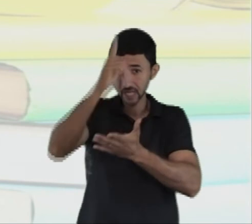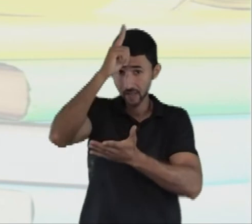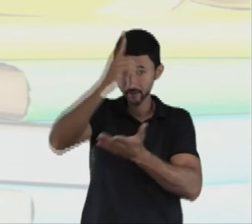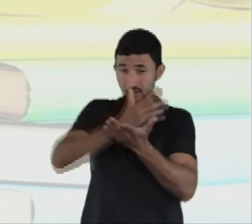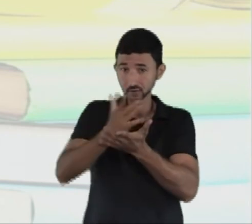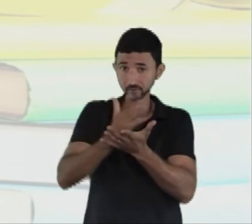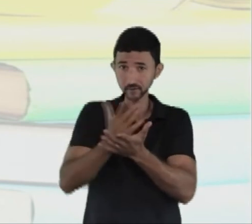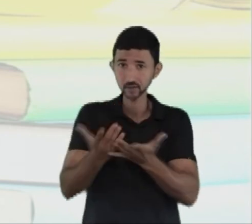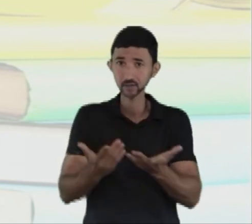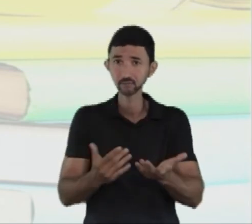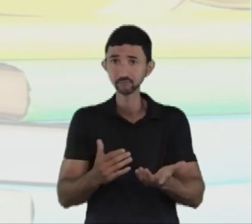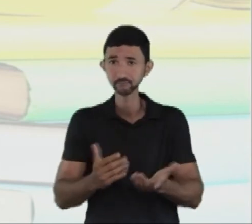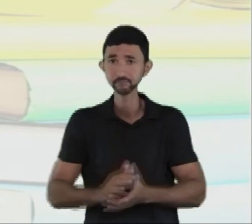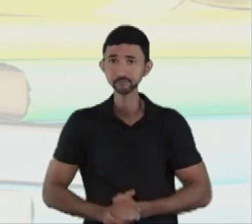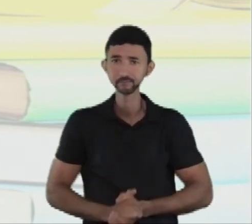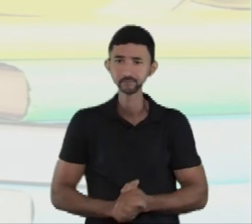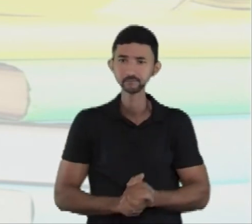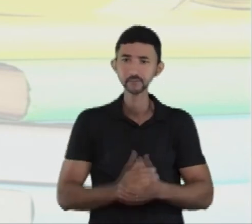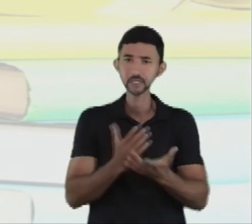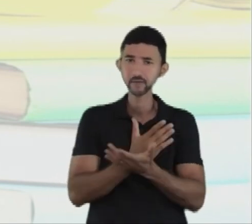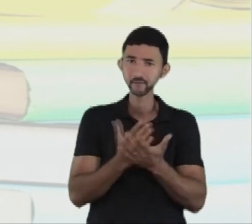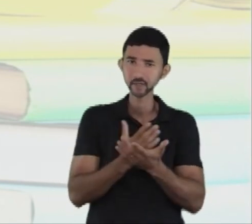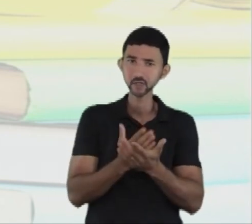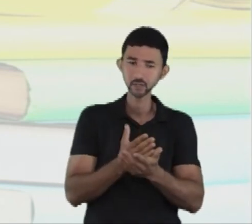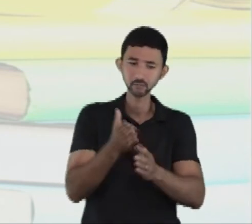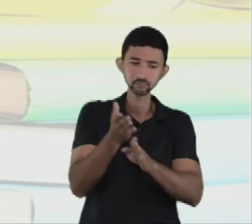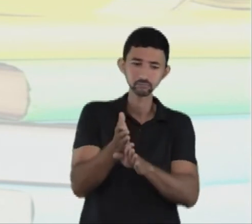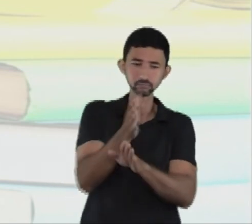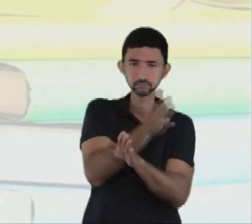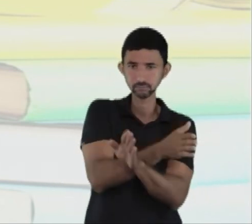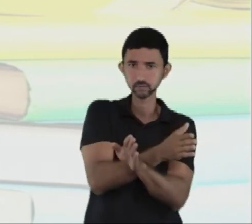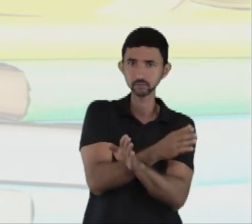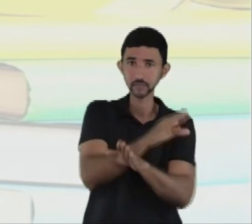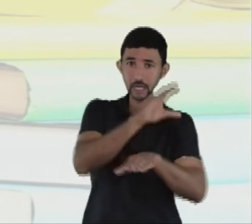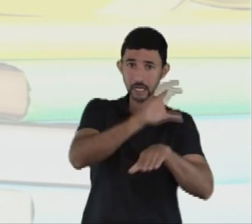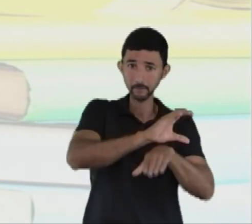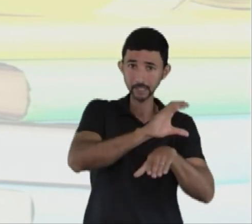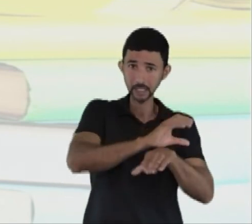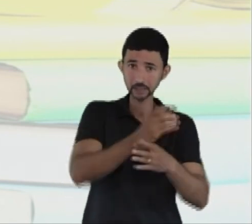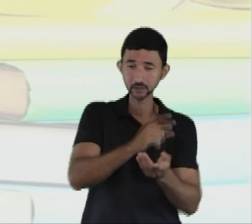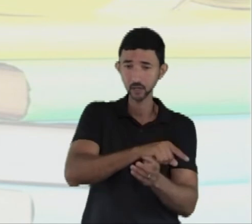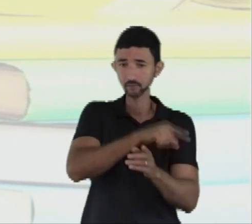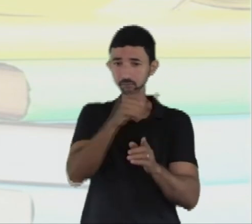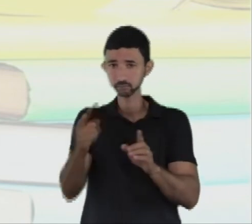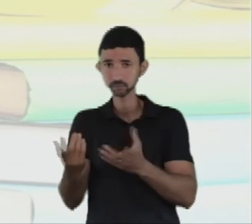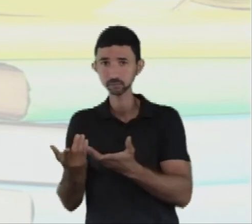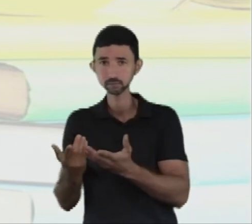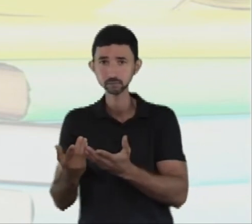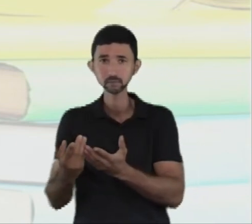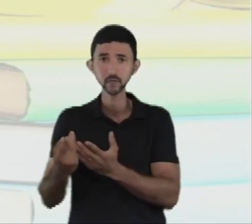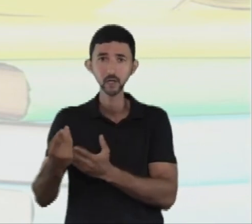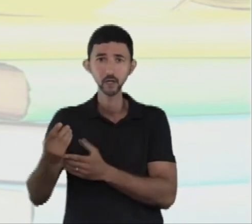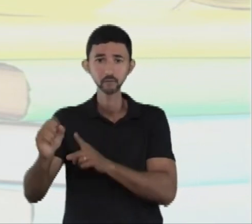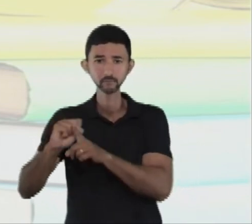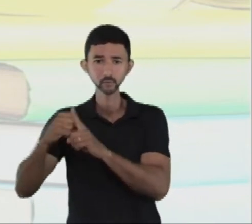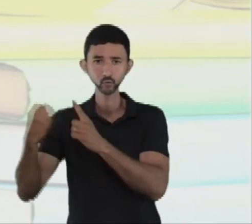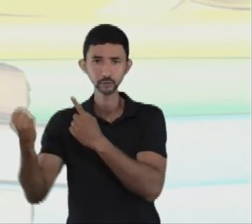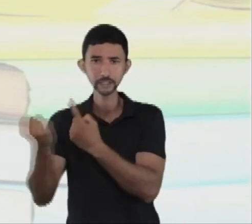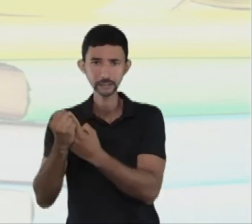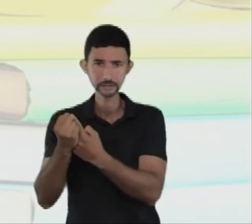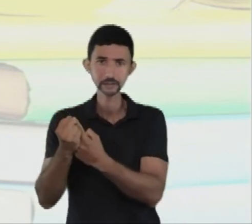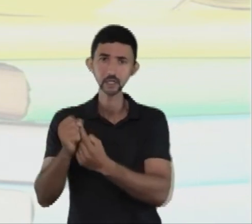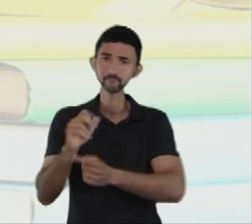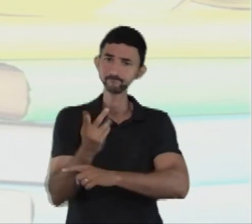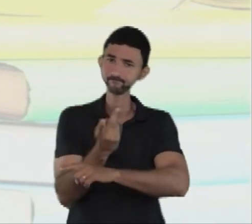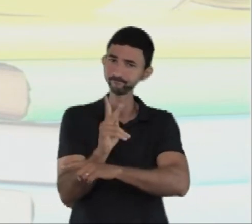né, entre a Alemanha Oriental e a Alemanha Ocidental. A Oriental sobre a influência da União Soviética e a